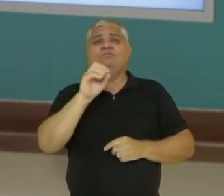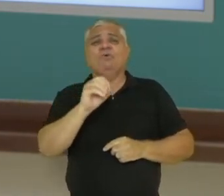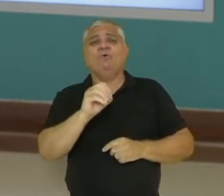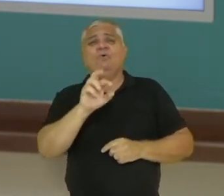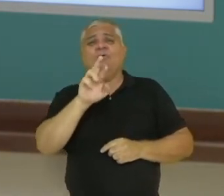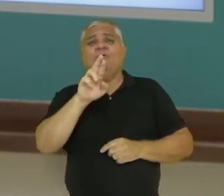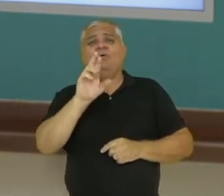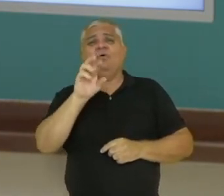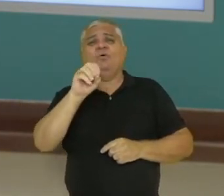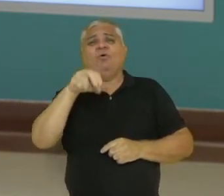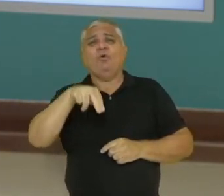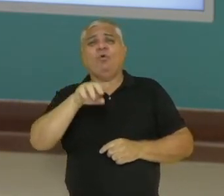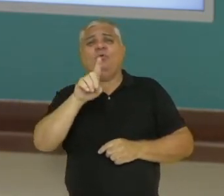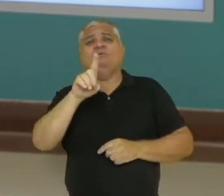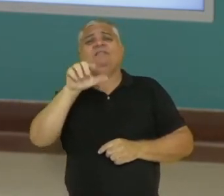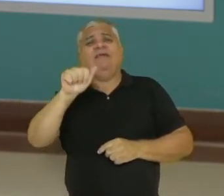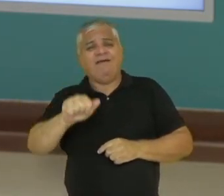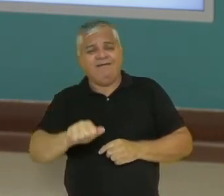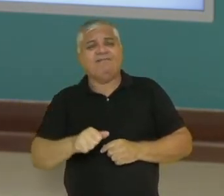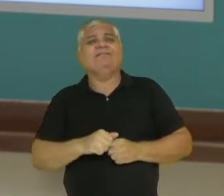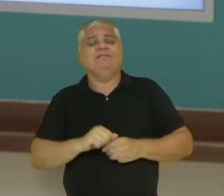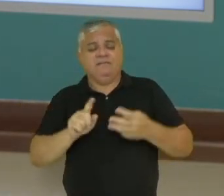celular. Nós temos também os